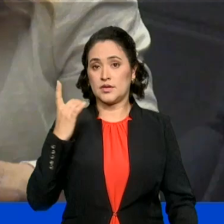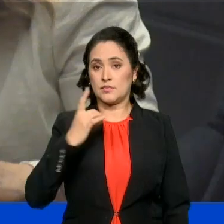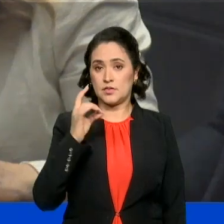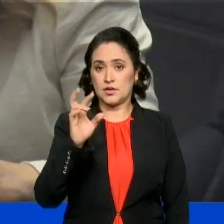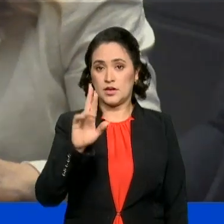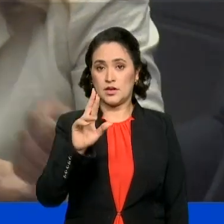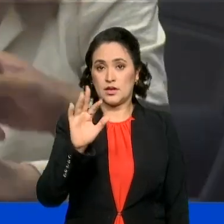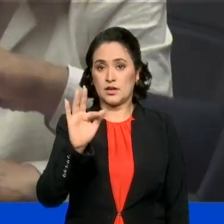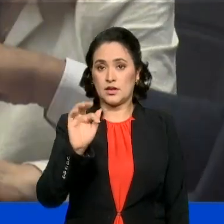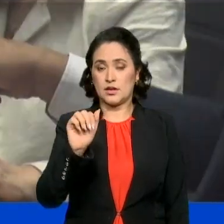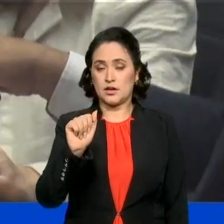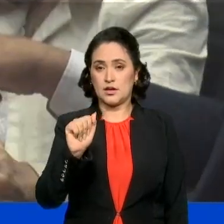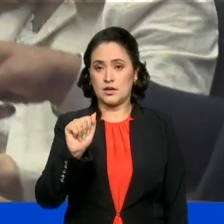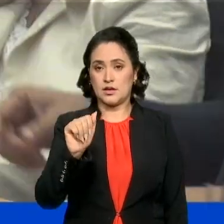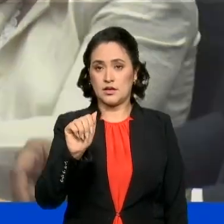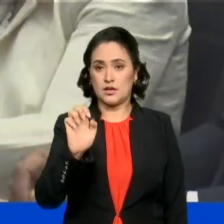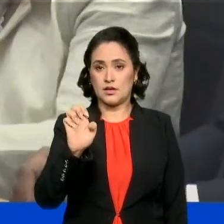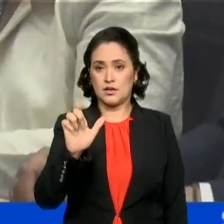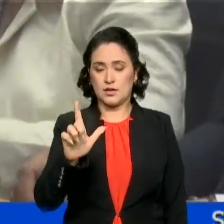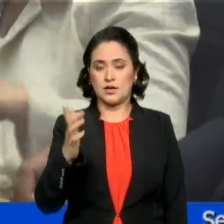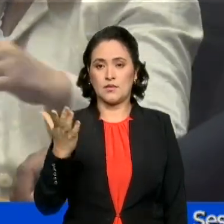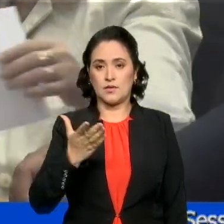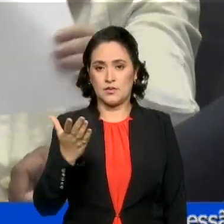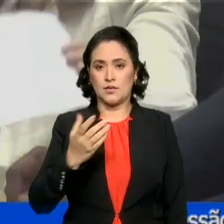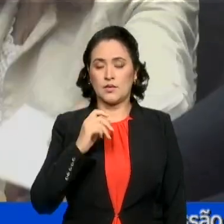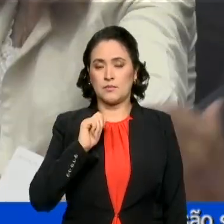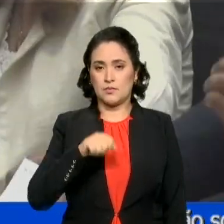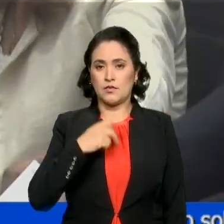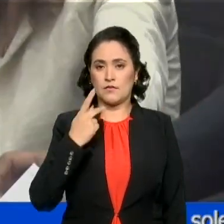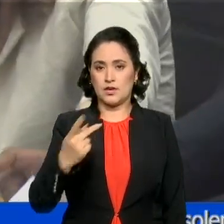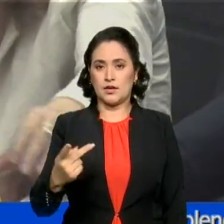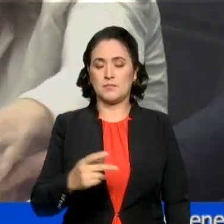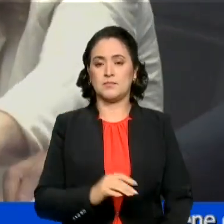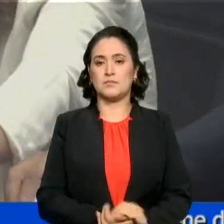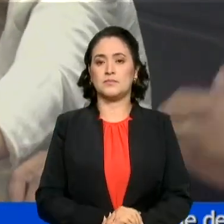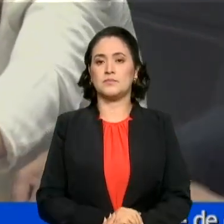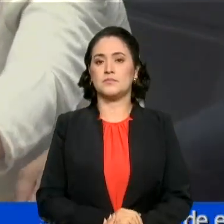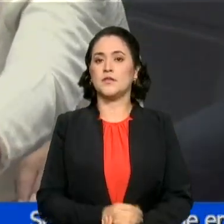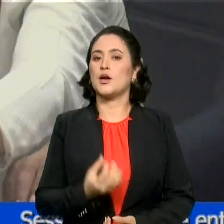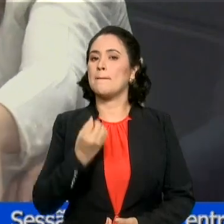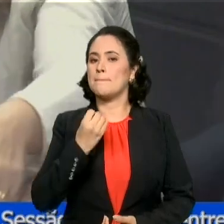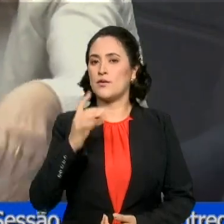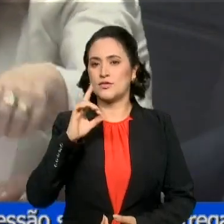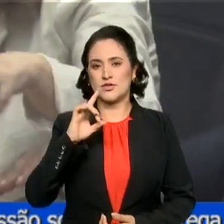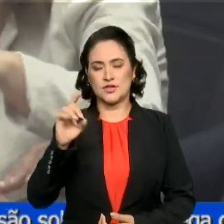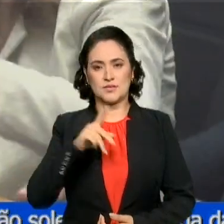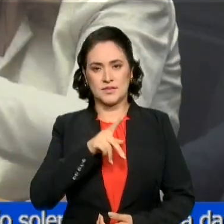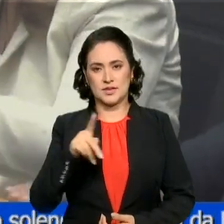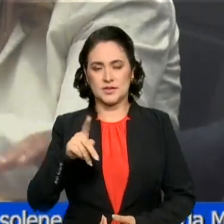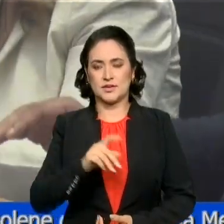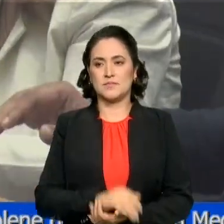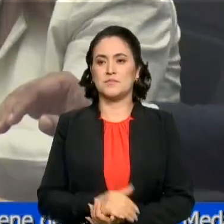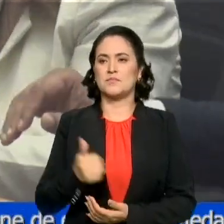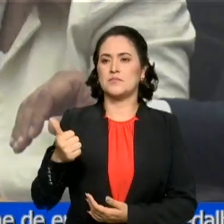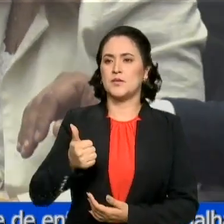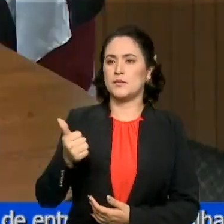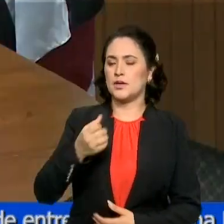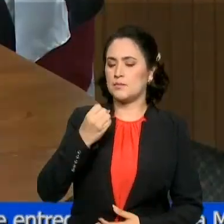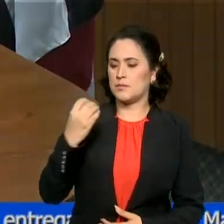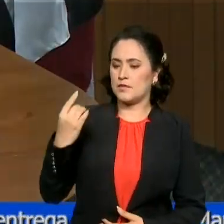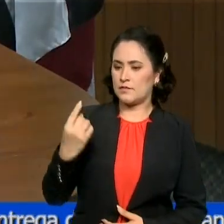com a palavra. Bom dia, senhora presidente. Queria primeiro, inicialmente, cumprimentar aqui a